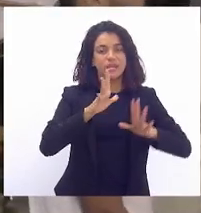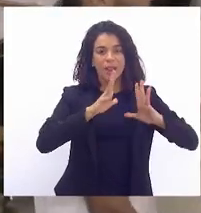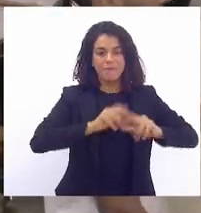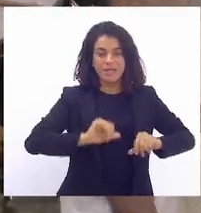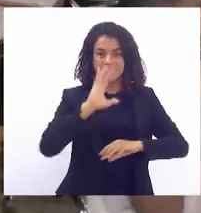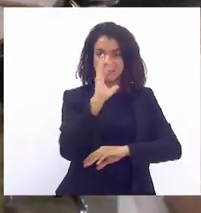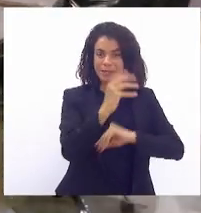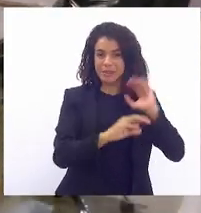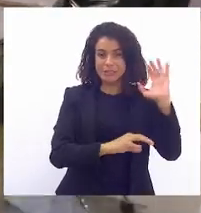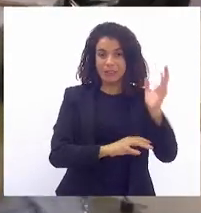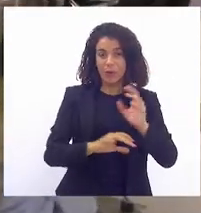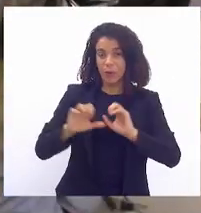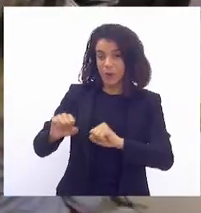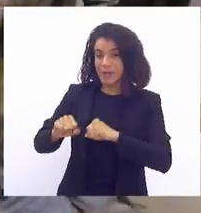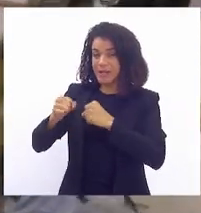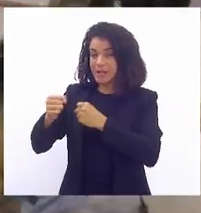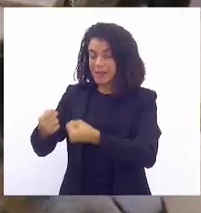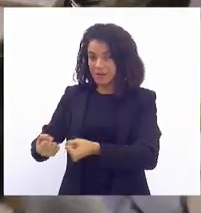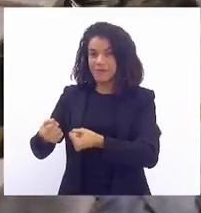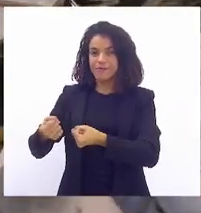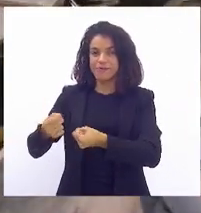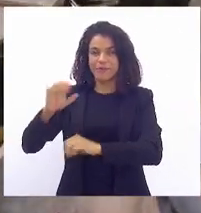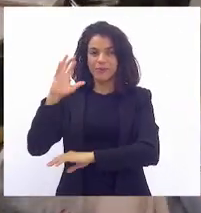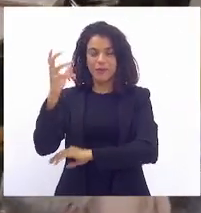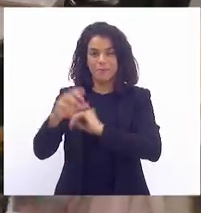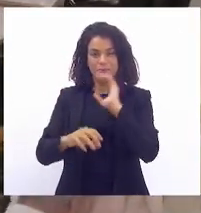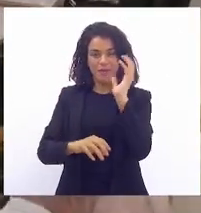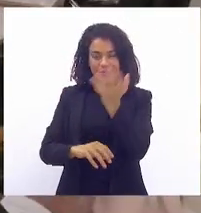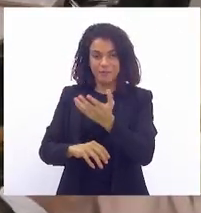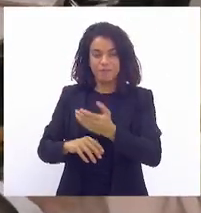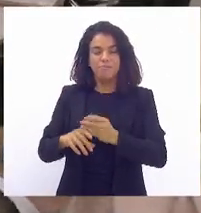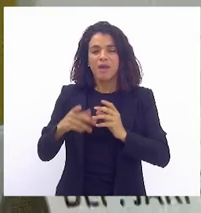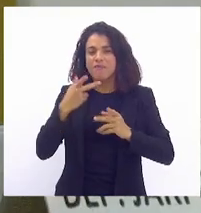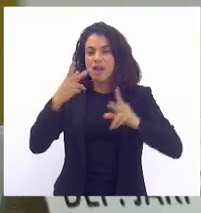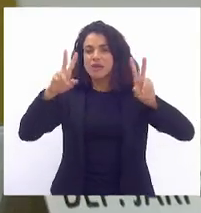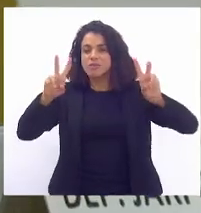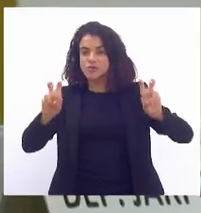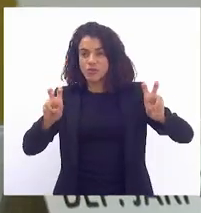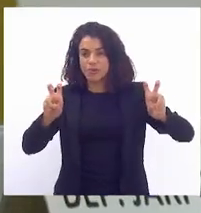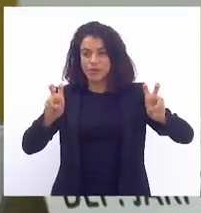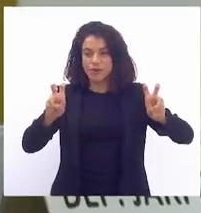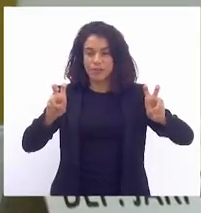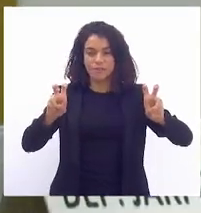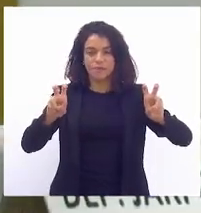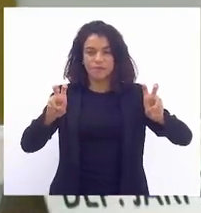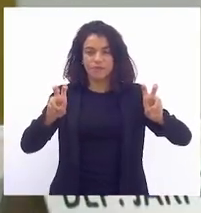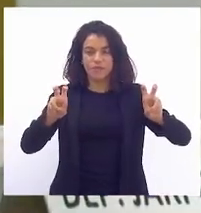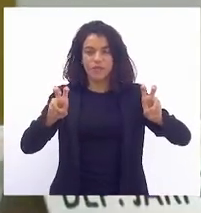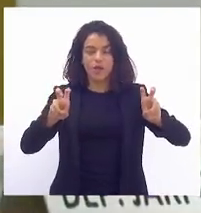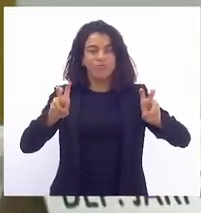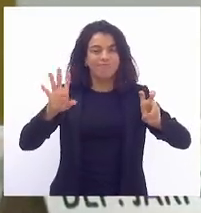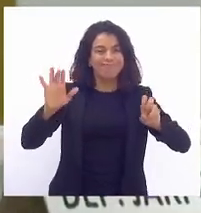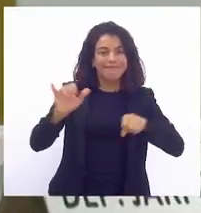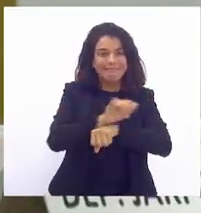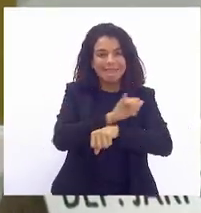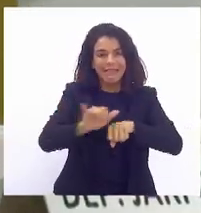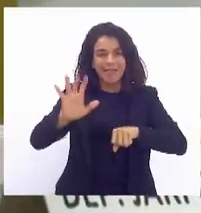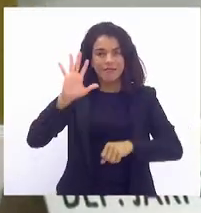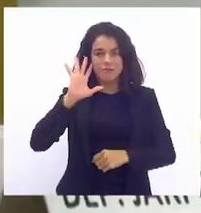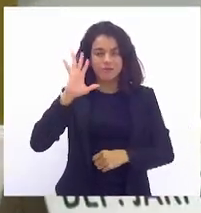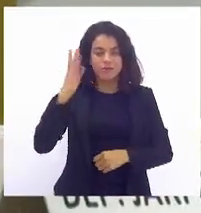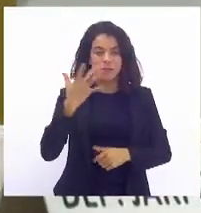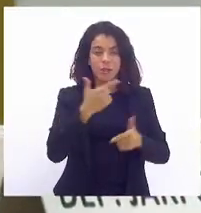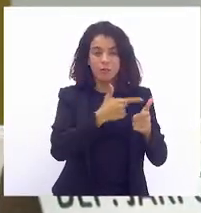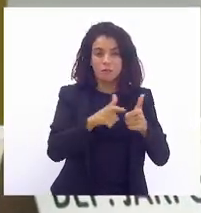Comissão de Defesa do Meio Ambiente da ALERJ, para tratar do tema busca de solução para os